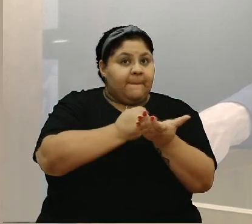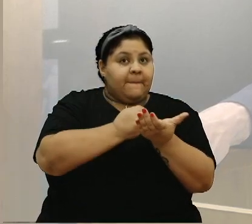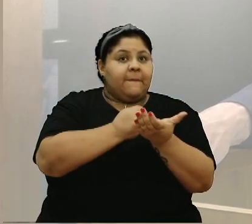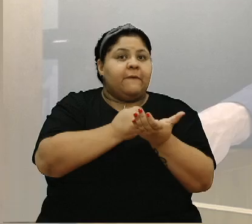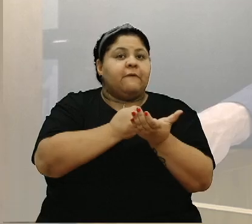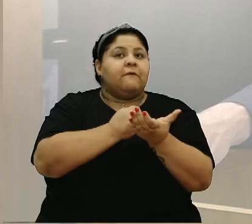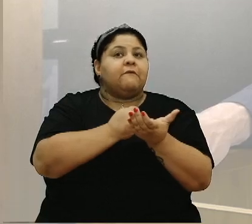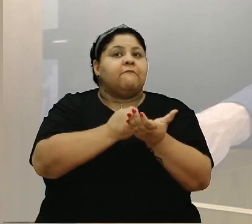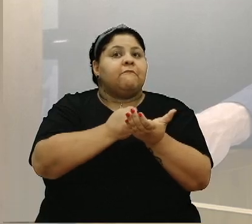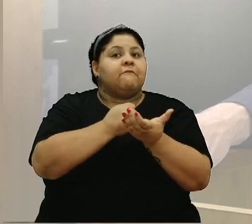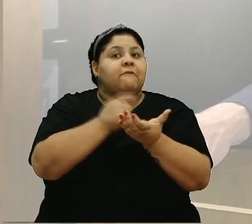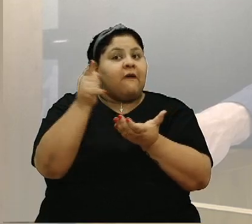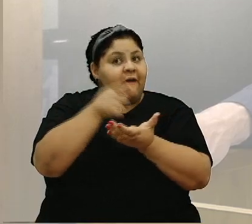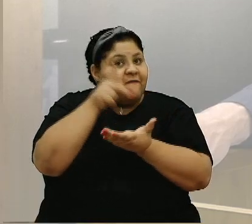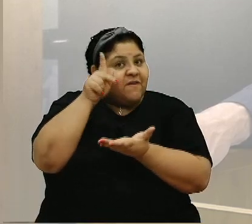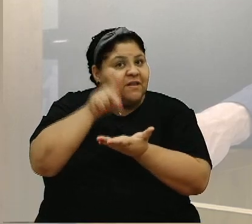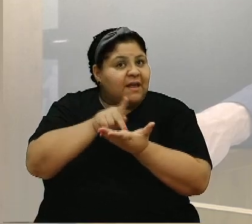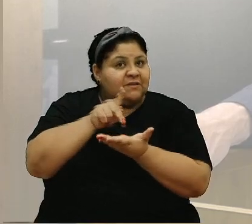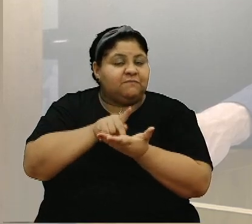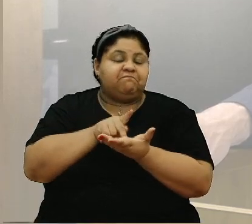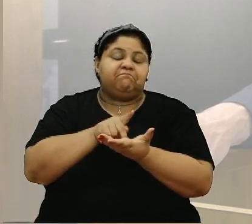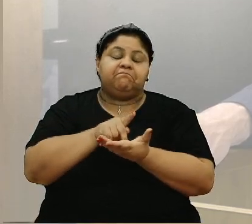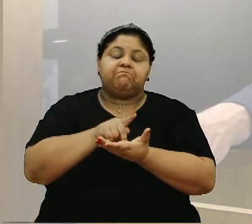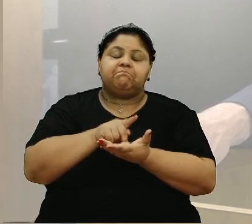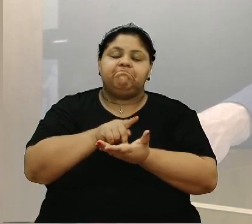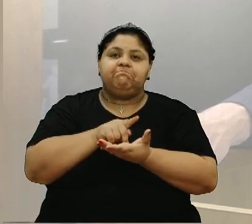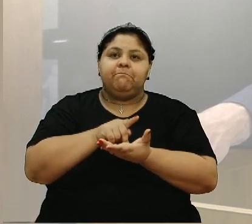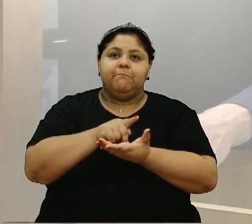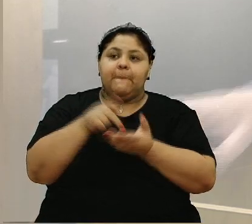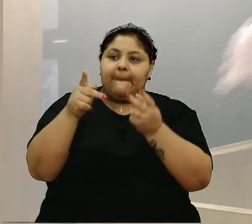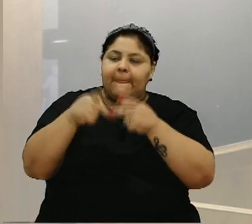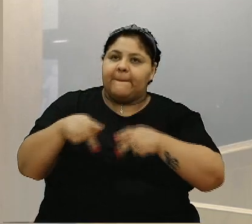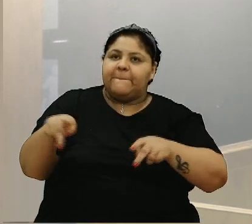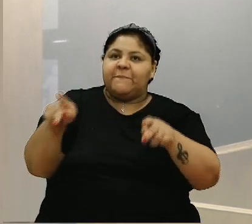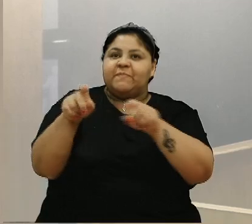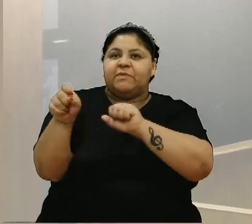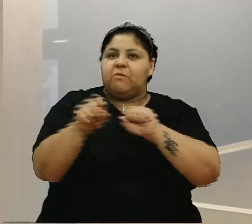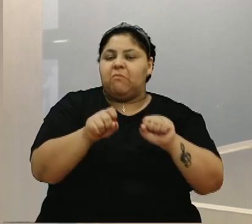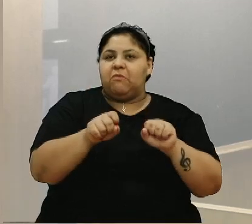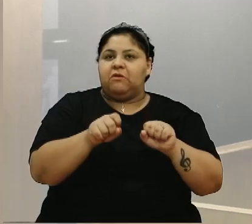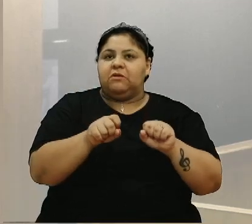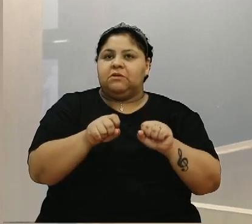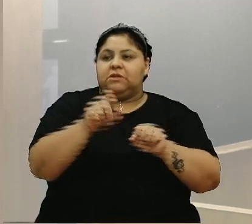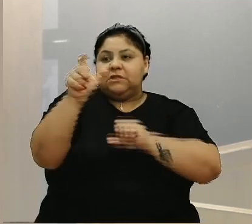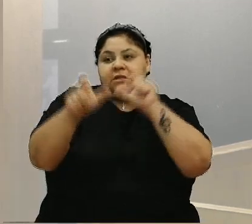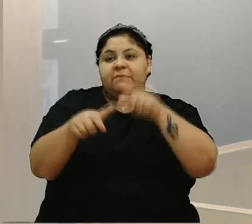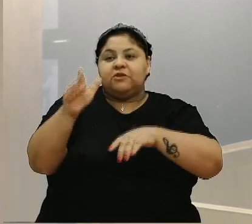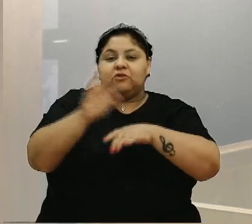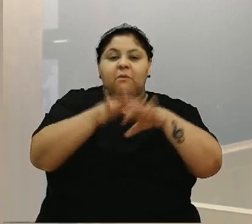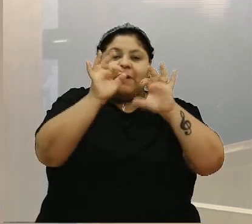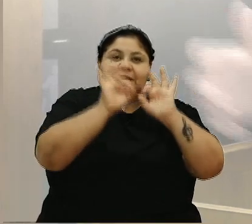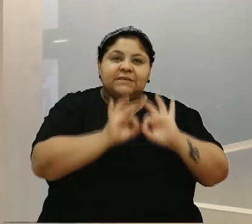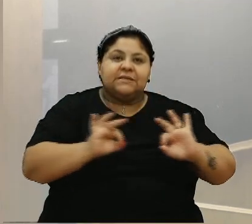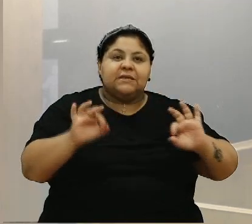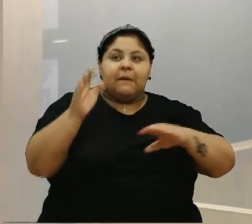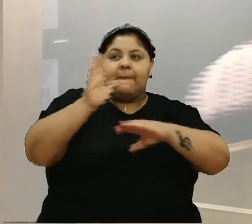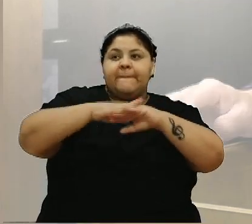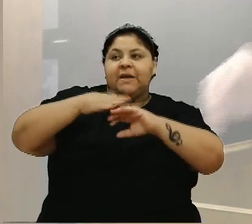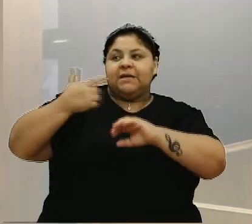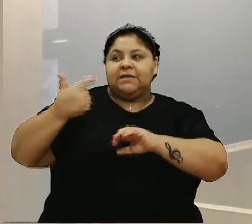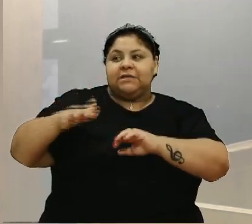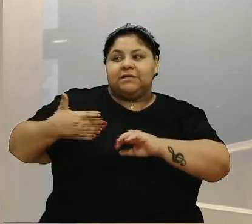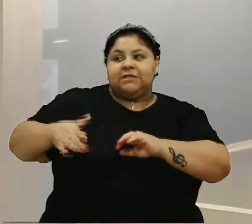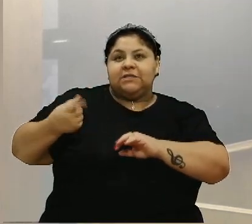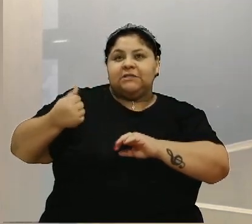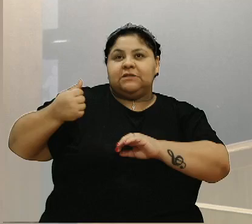grande verdade, e a população pode ser da pessoa mais simples, a mais rica, paga